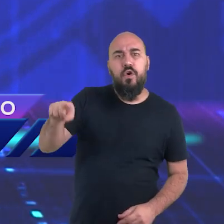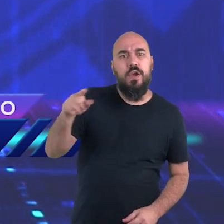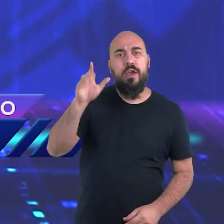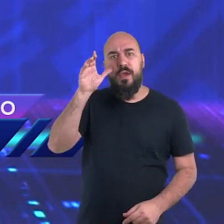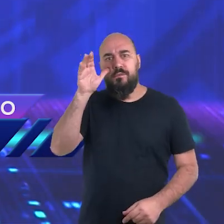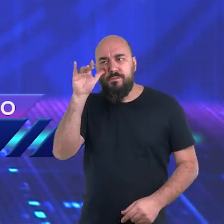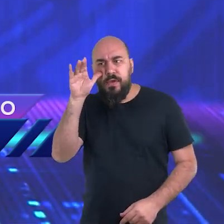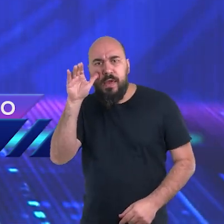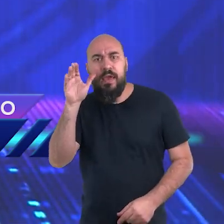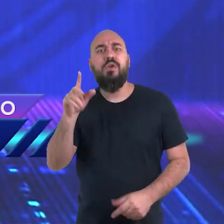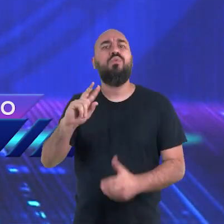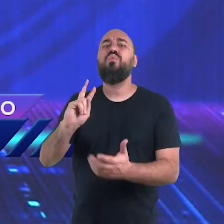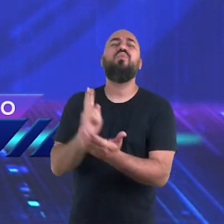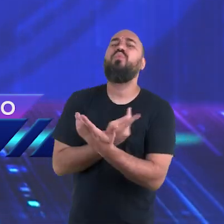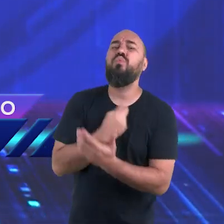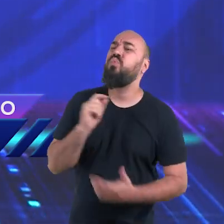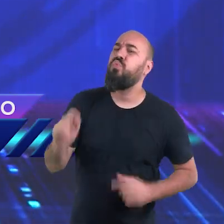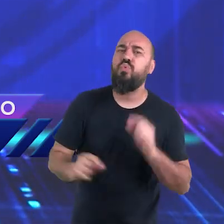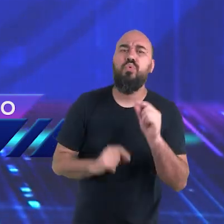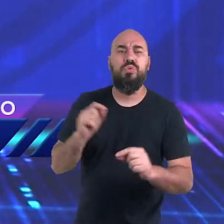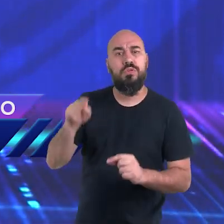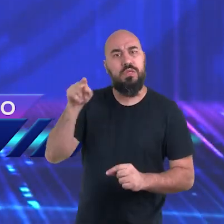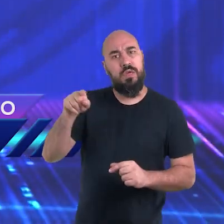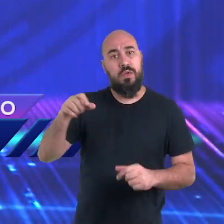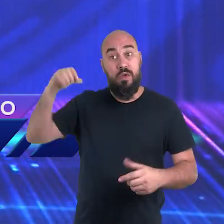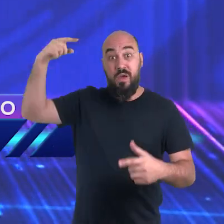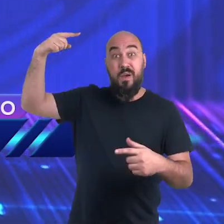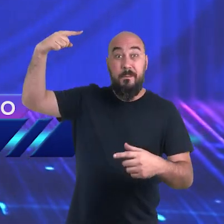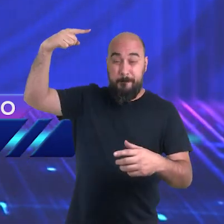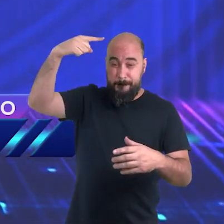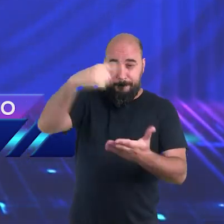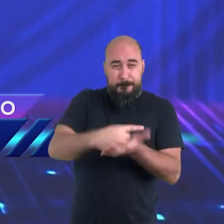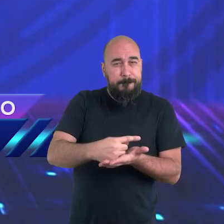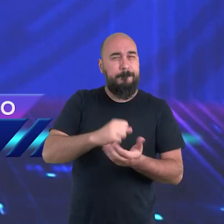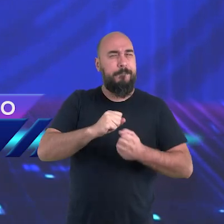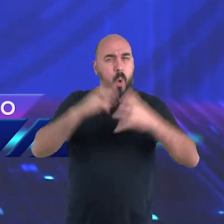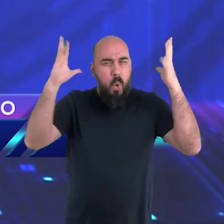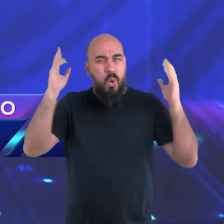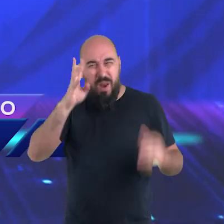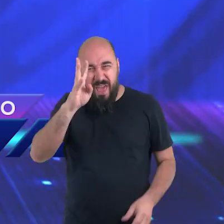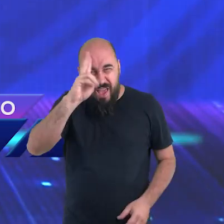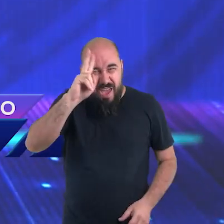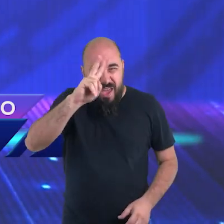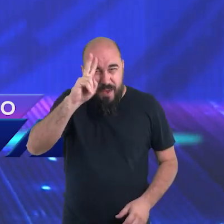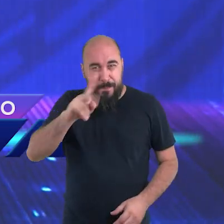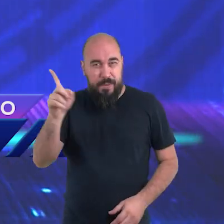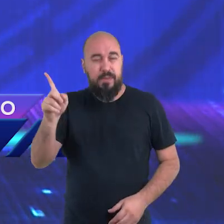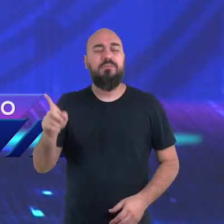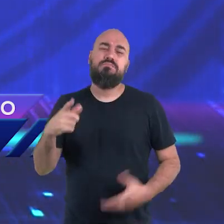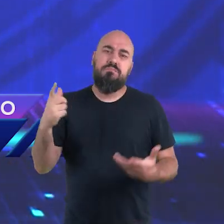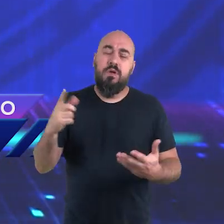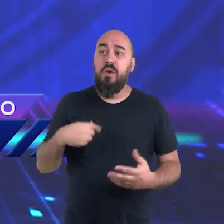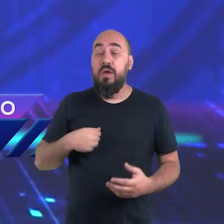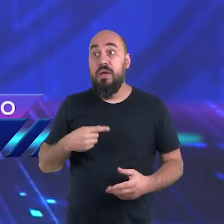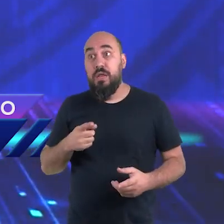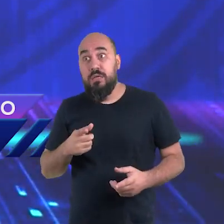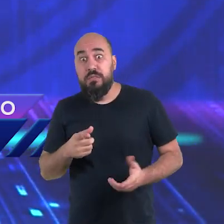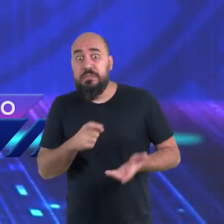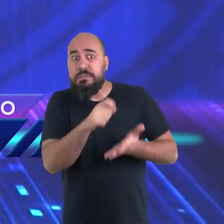viu depois da tragédia acontecida. O texto daquele jornalista estava carregado de